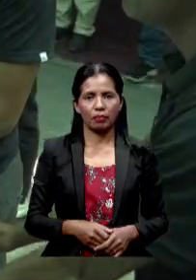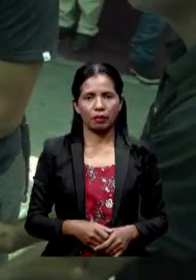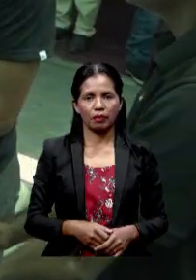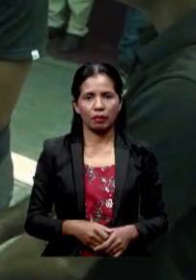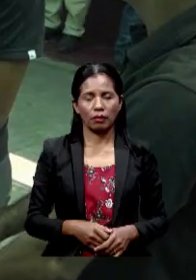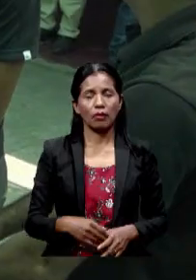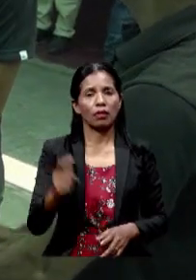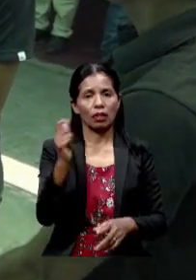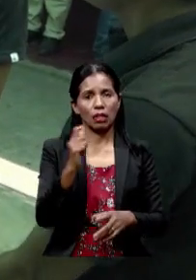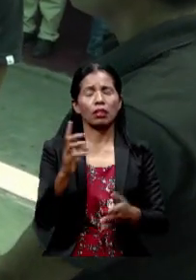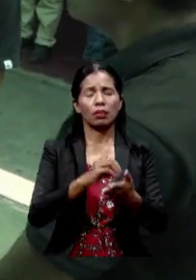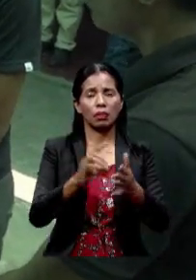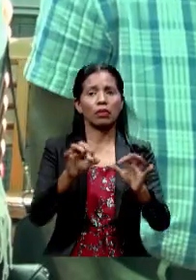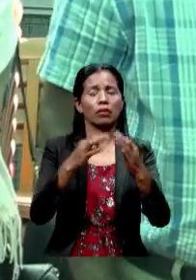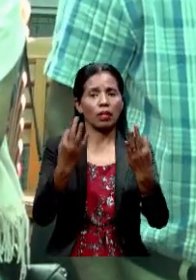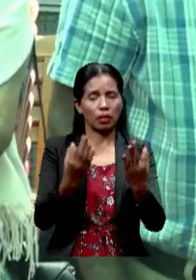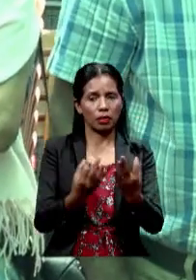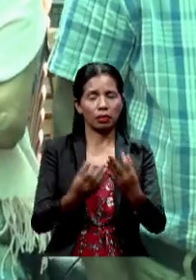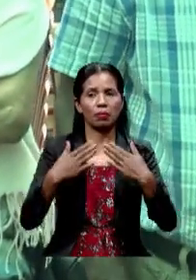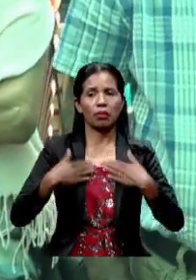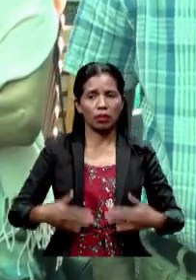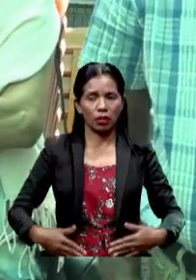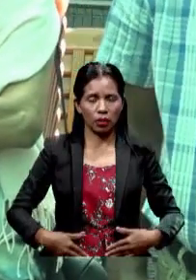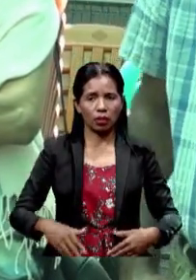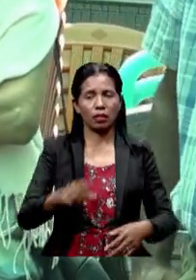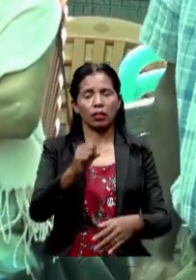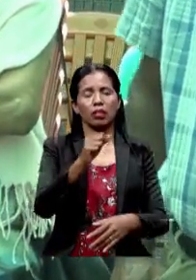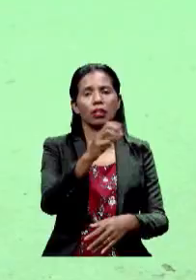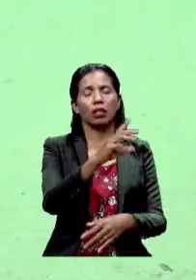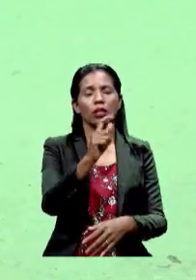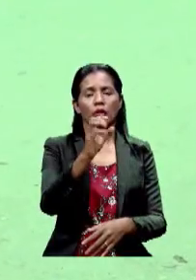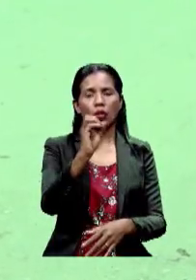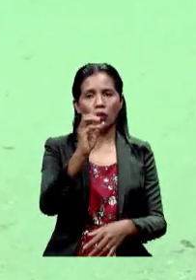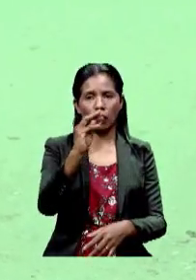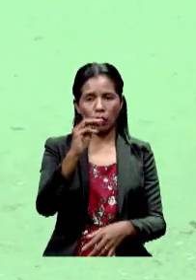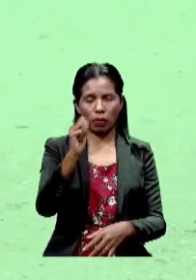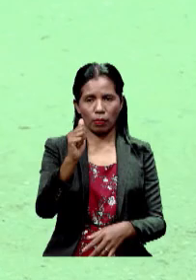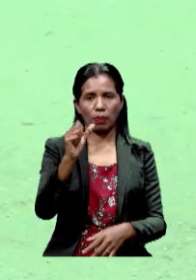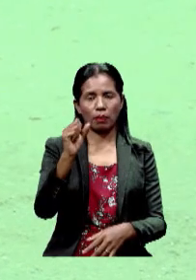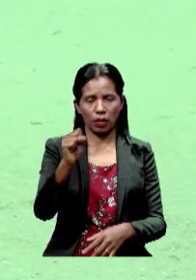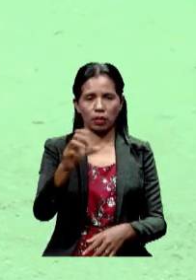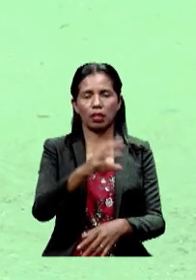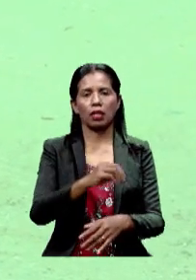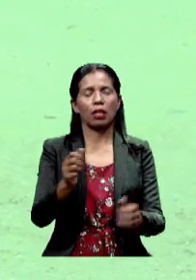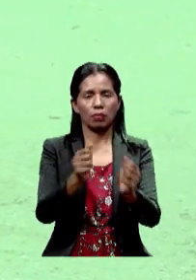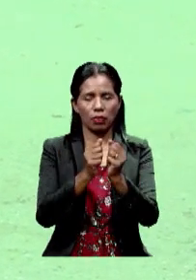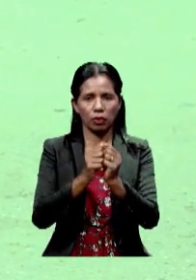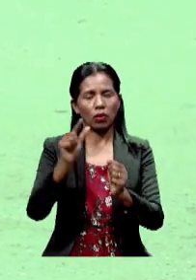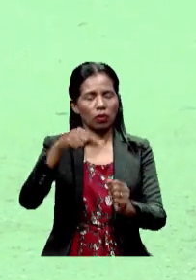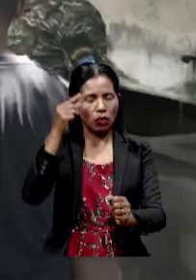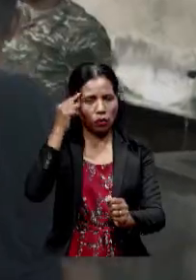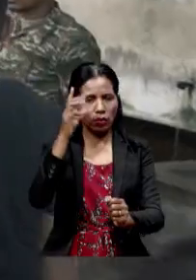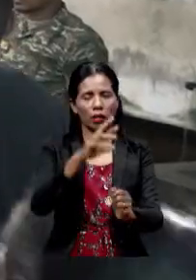Terasa semana ne familia matebian saudozu Tomas Pereira Guterres hokodigo matakoi bariamoru hamutu ko governo